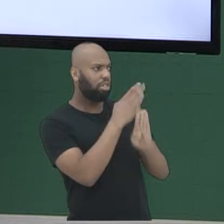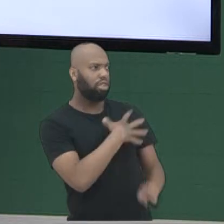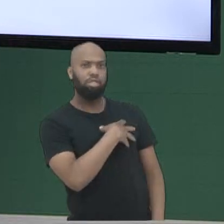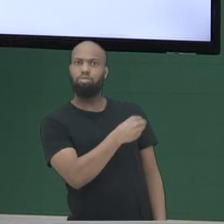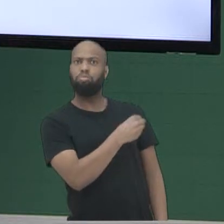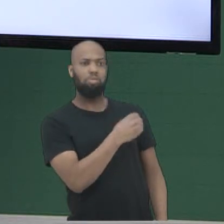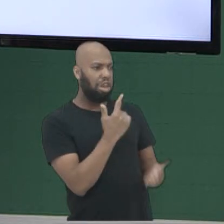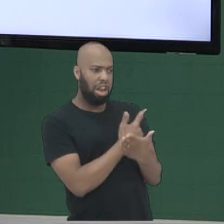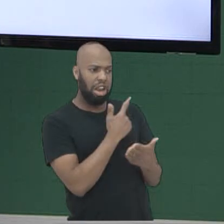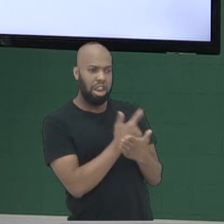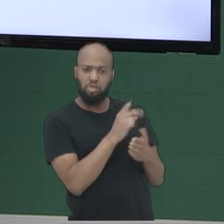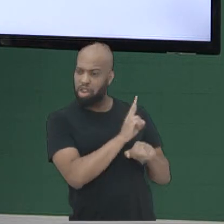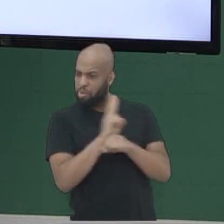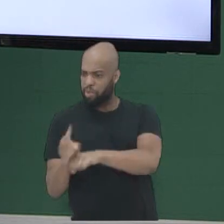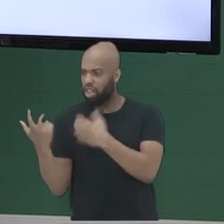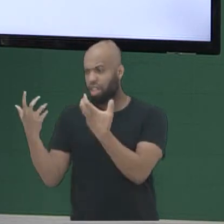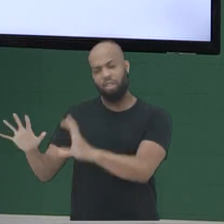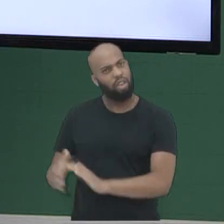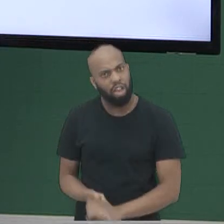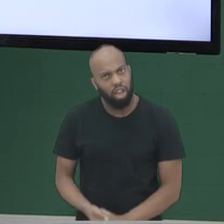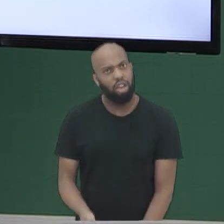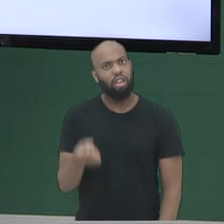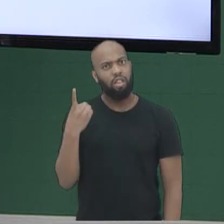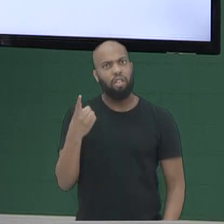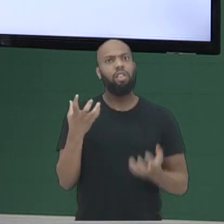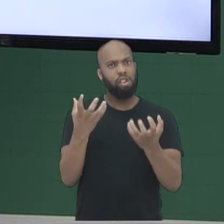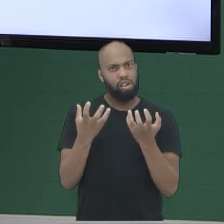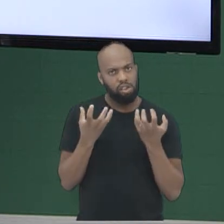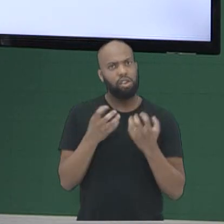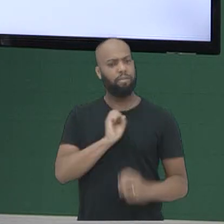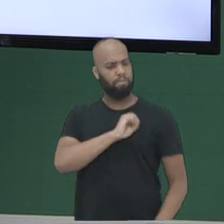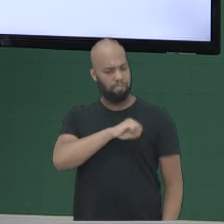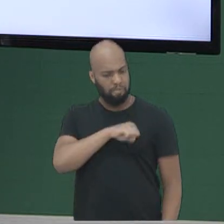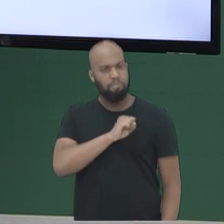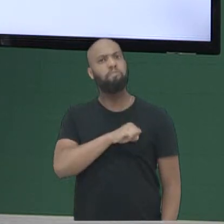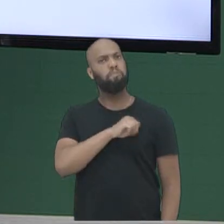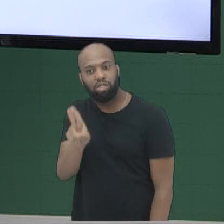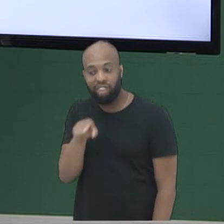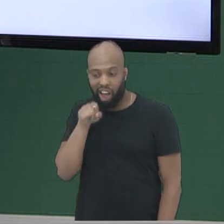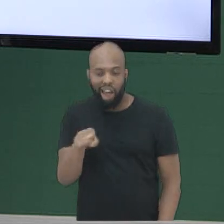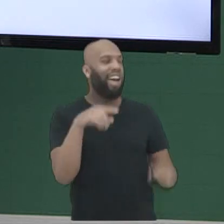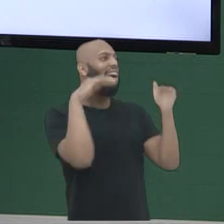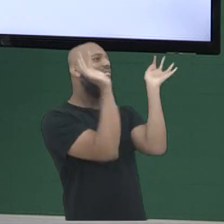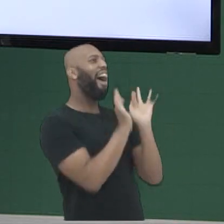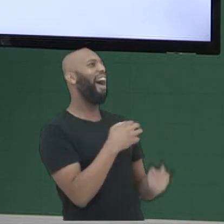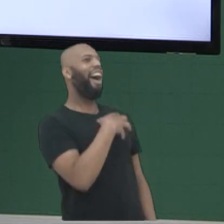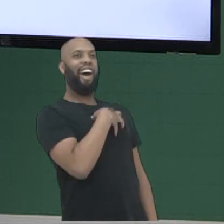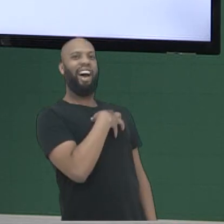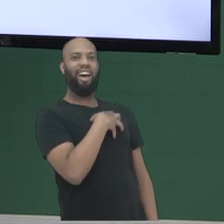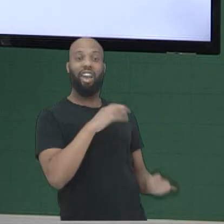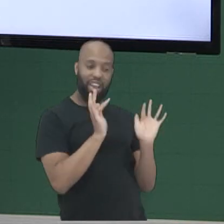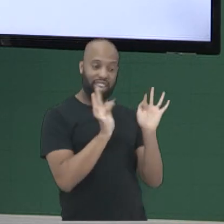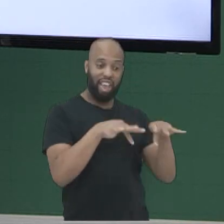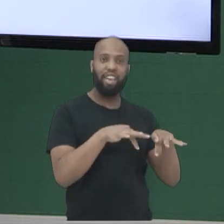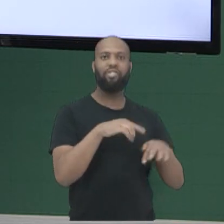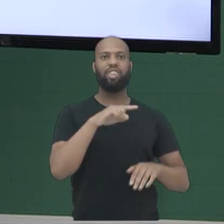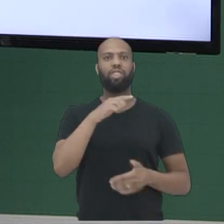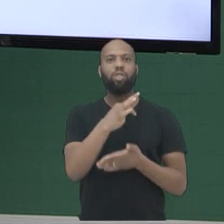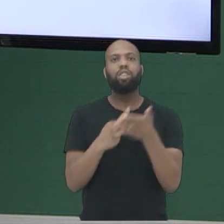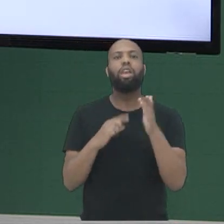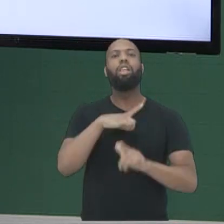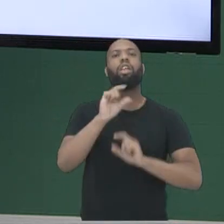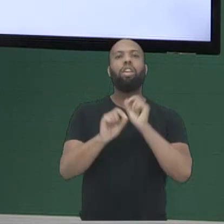quer emprestar, ela diz, olha, o livro não está aqui, e fica resistindo nesse empréstimo. Até que, lembram-se,